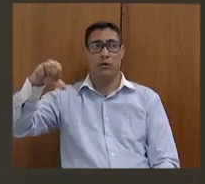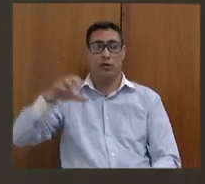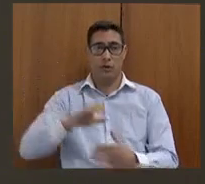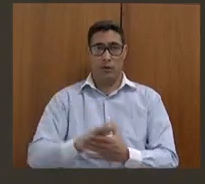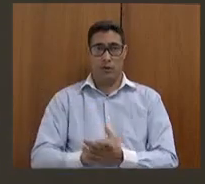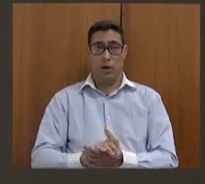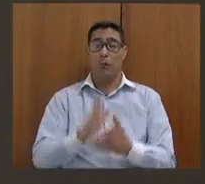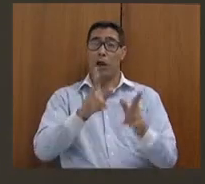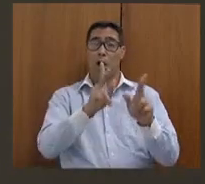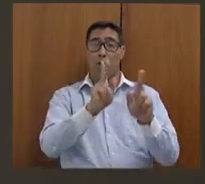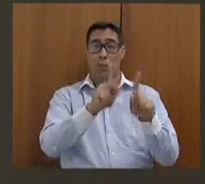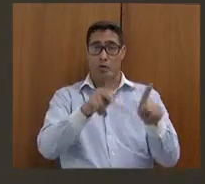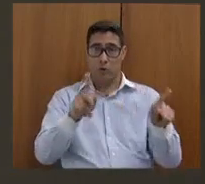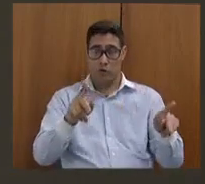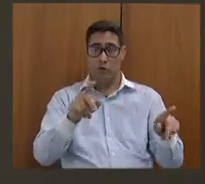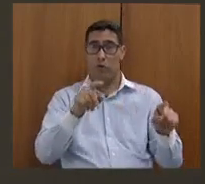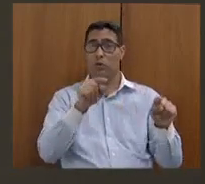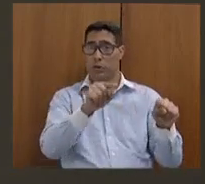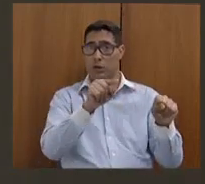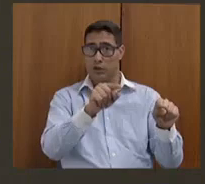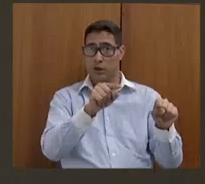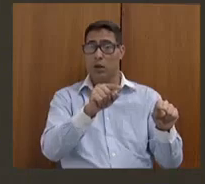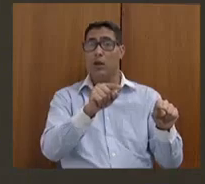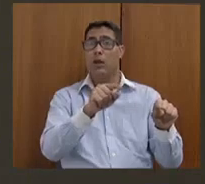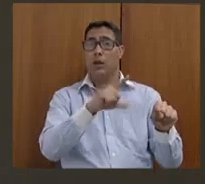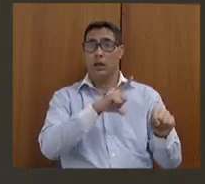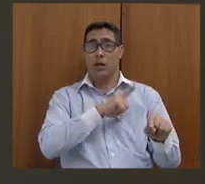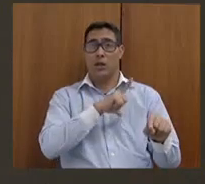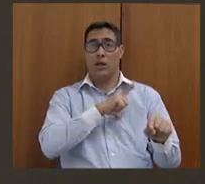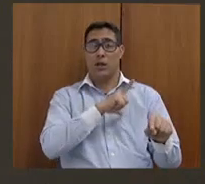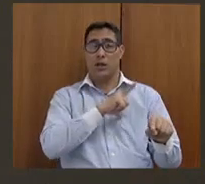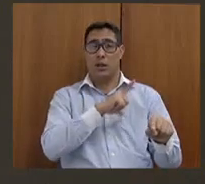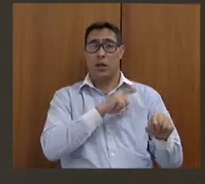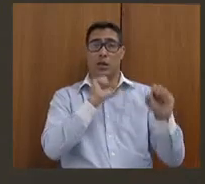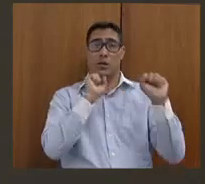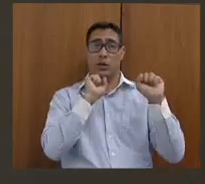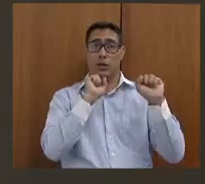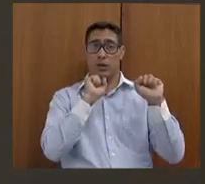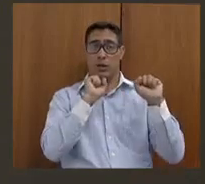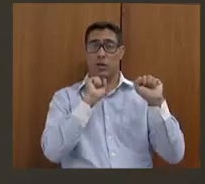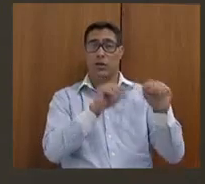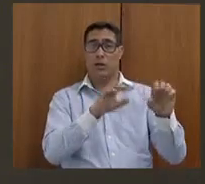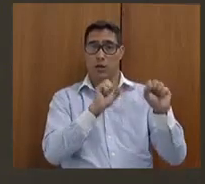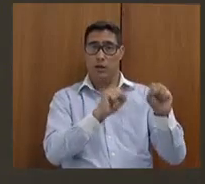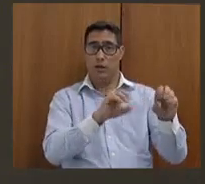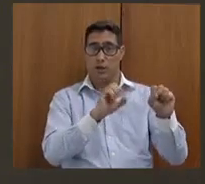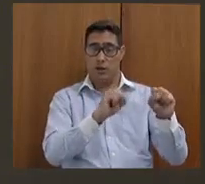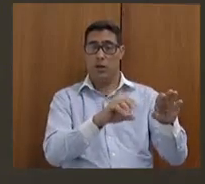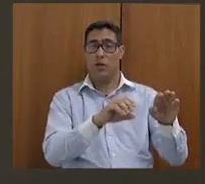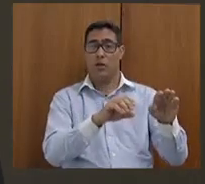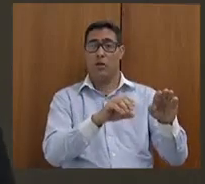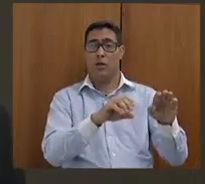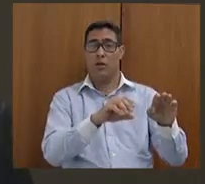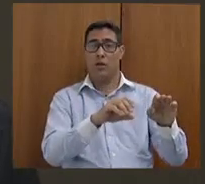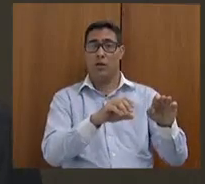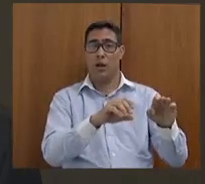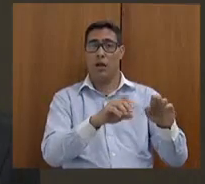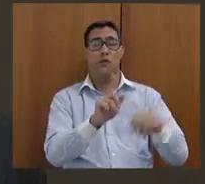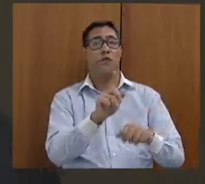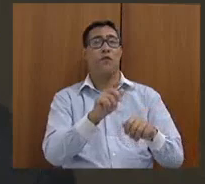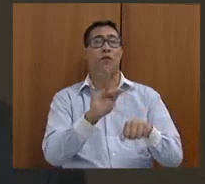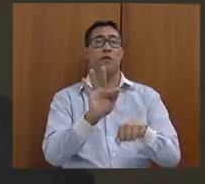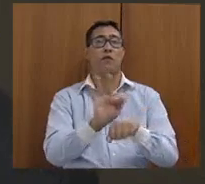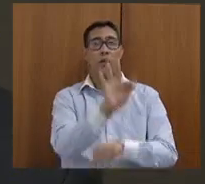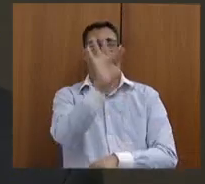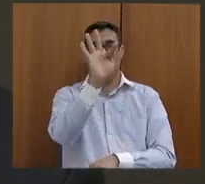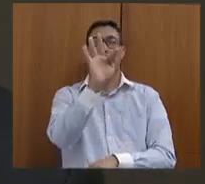para um professor uma professora né que tem ensino superior e muitas vezes tem uma